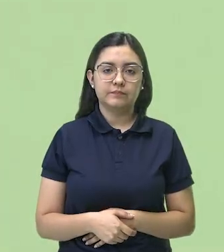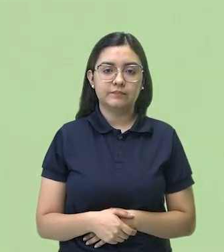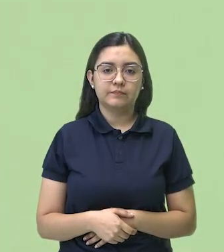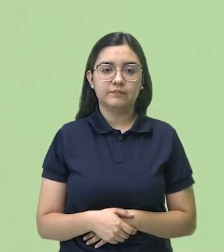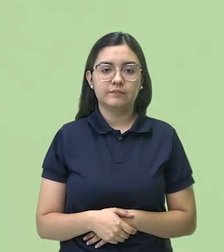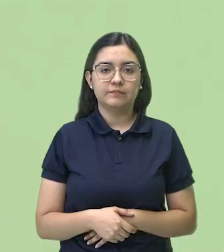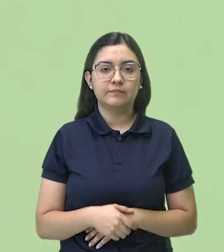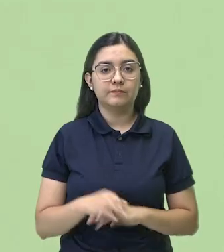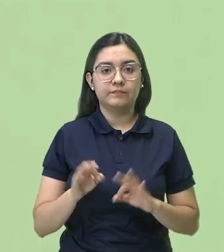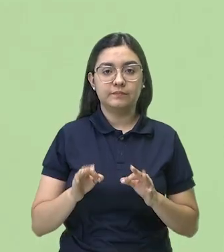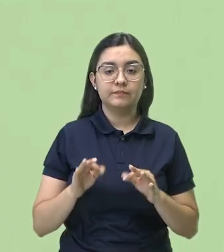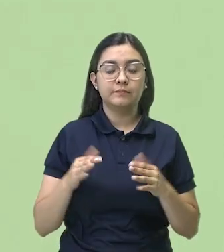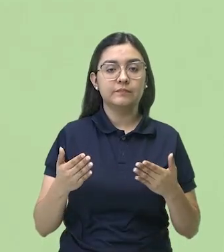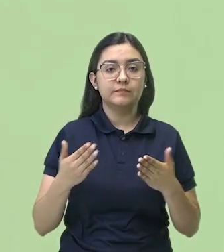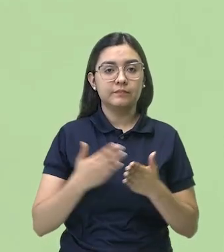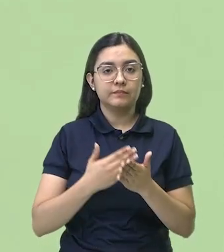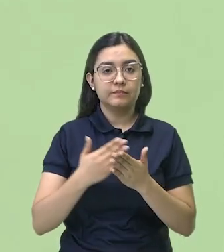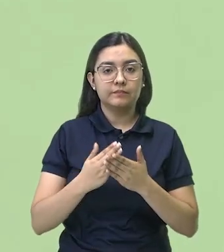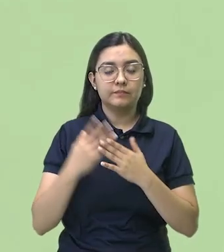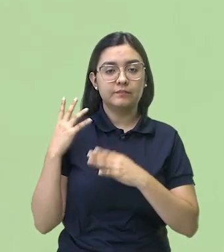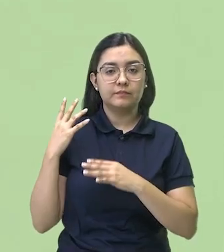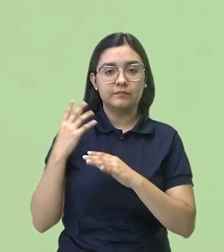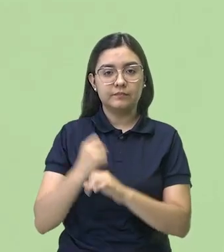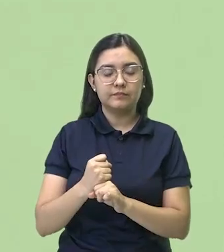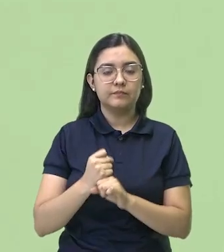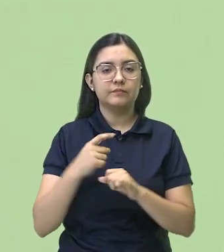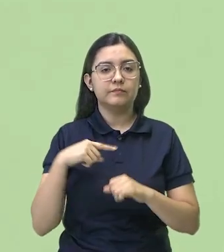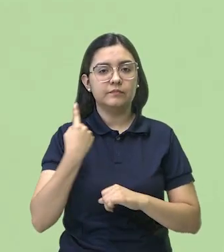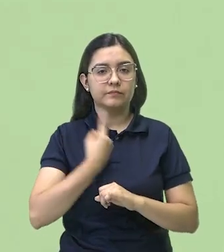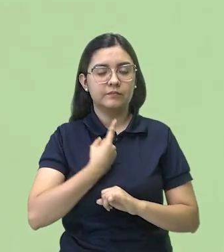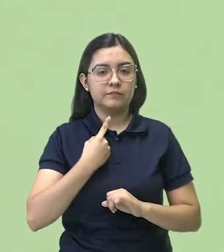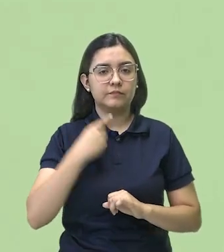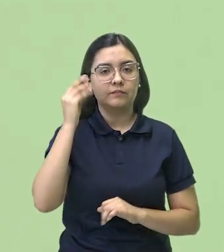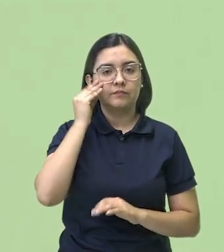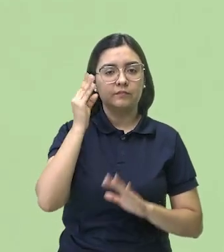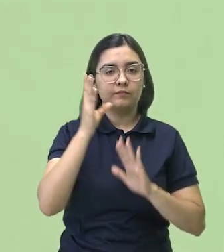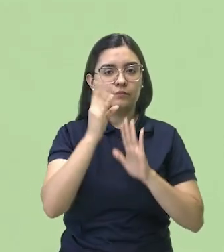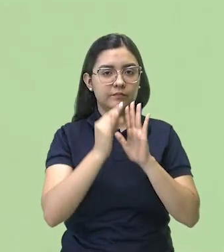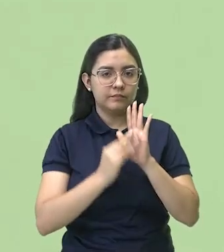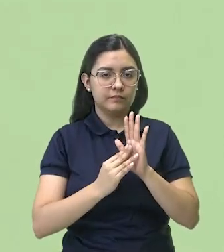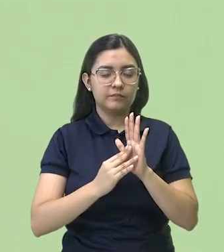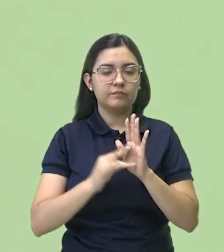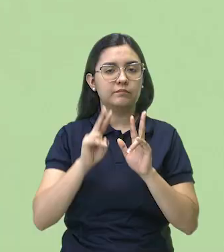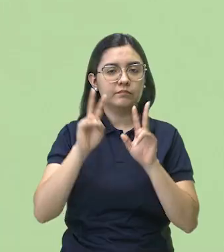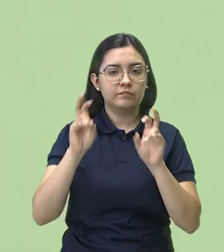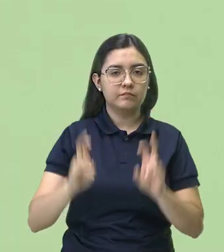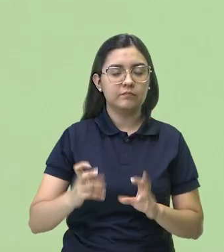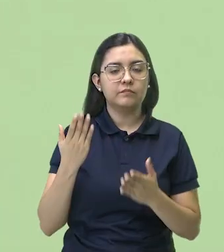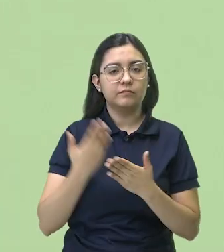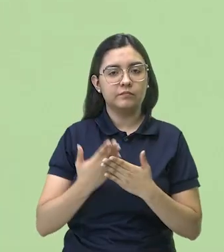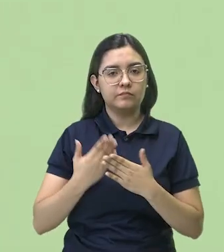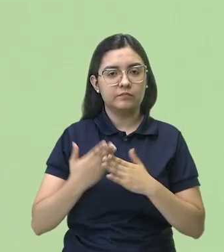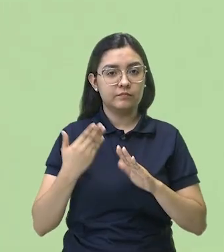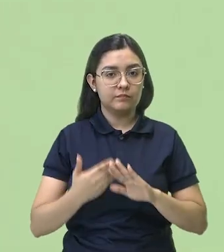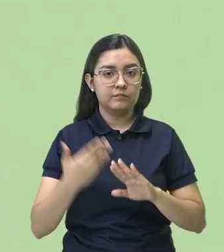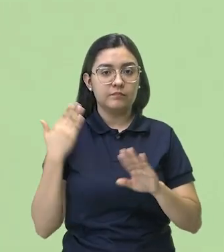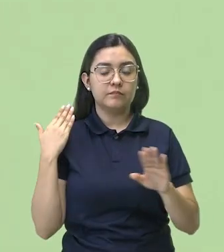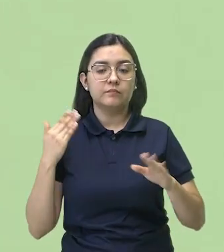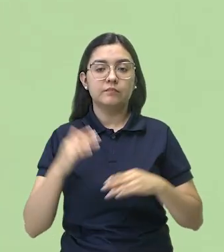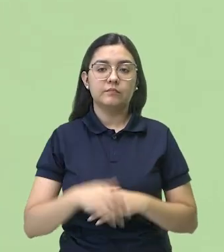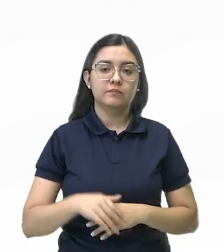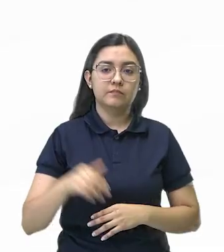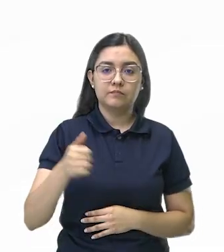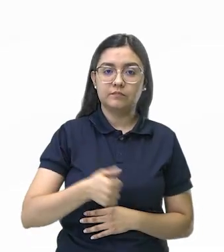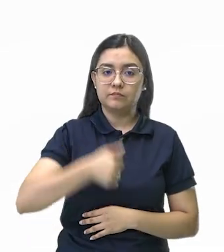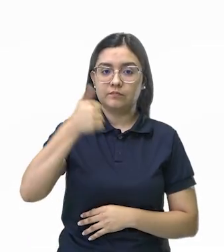Muito bem, para iniciarmos a nossa revisão, a gente vai recapitular alguns assuntos que vimos ao longo da nossa unidade. E o primeiro que